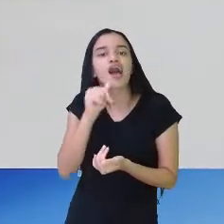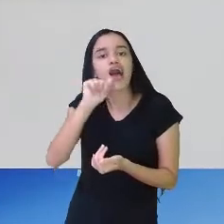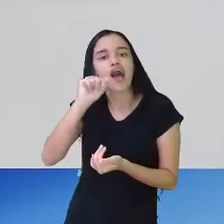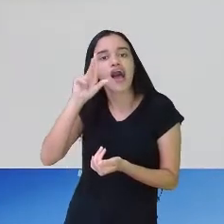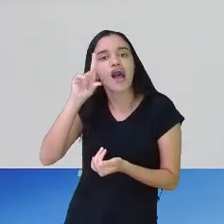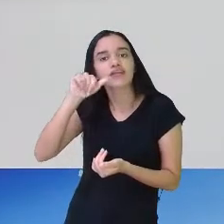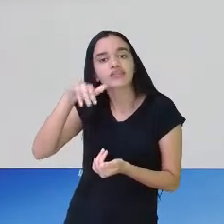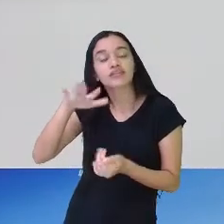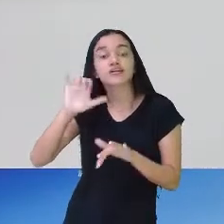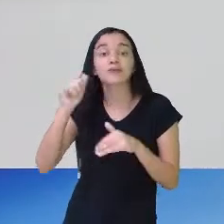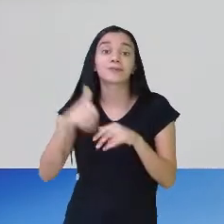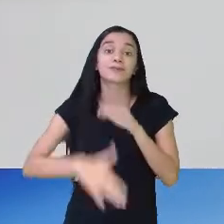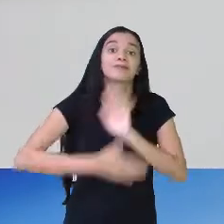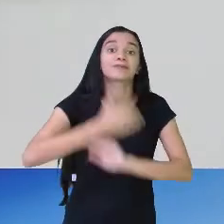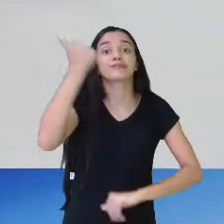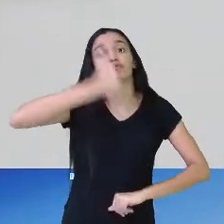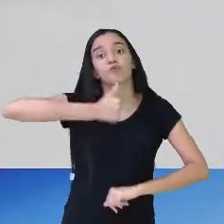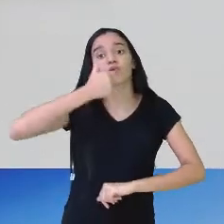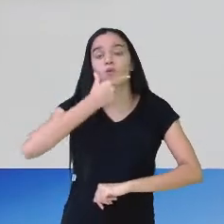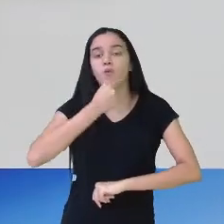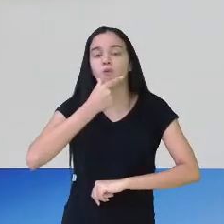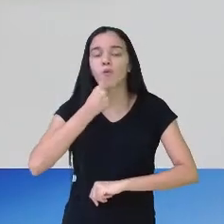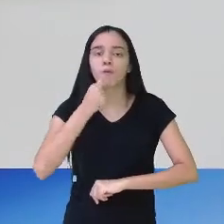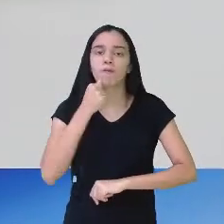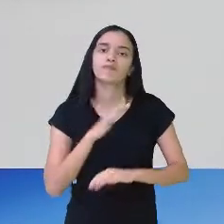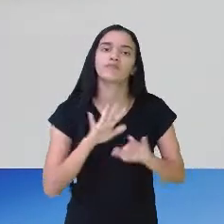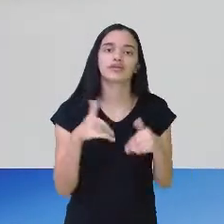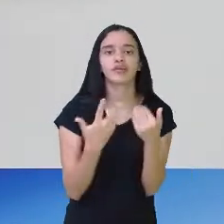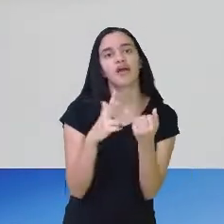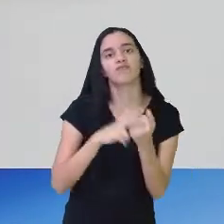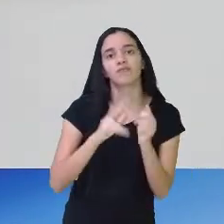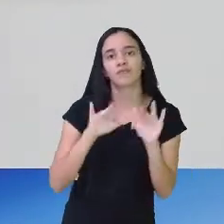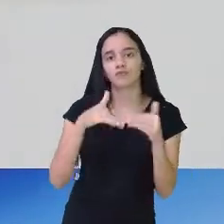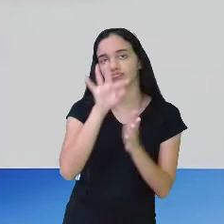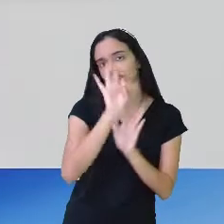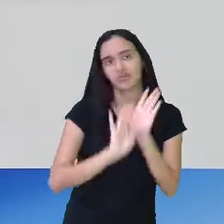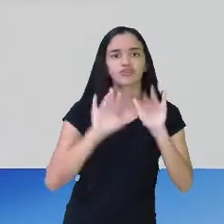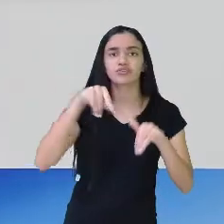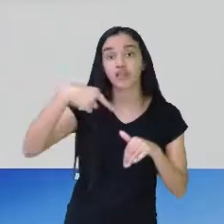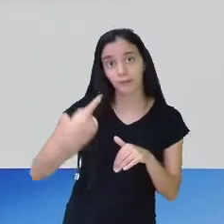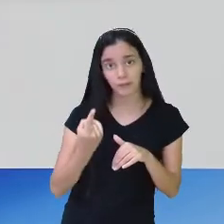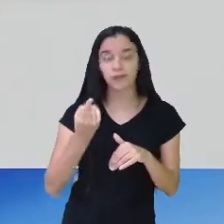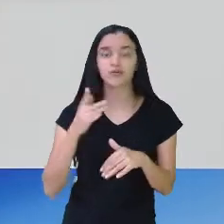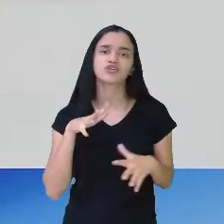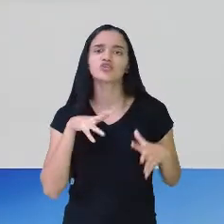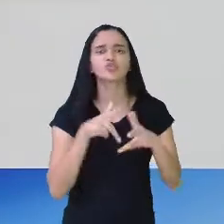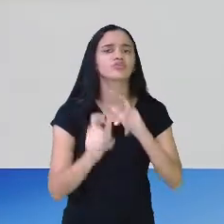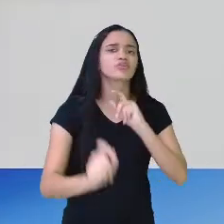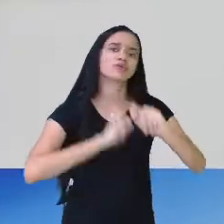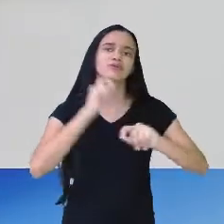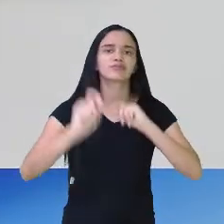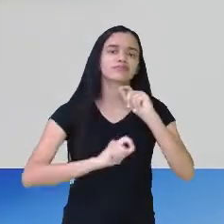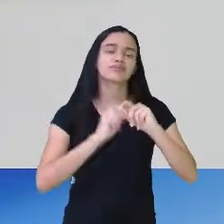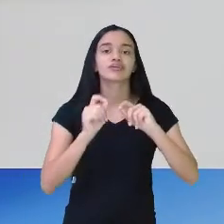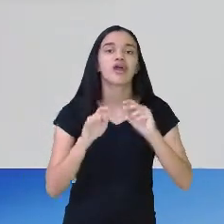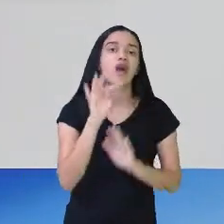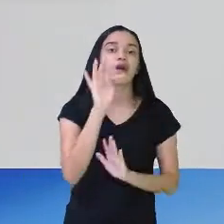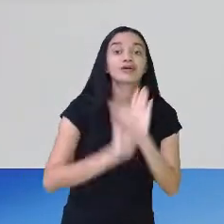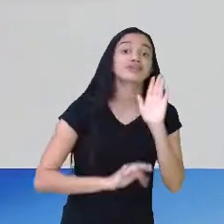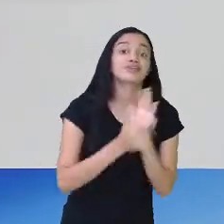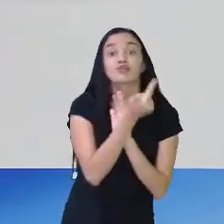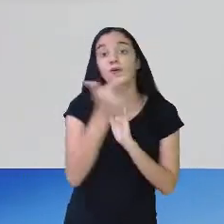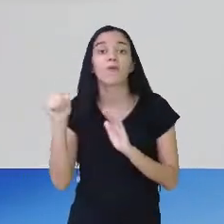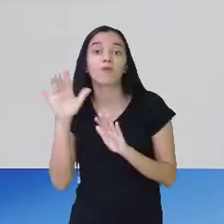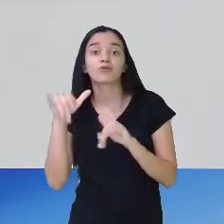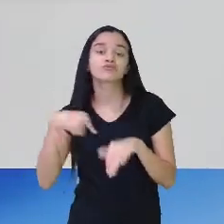esse primeiro homem a verbalizar um texto, um ser humano, né? Depois disso, tudo vai se referir a outros textos, porque